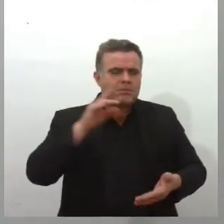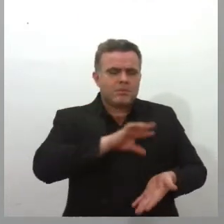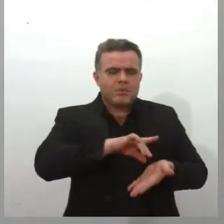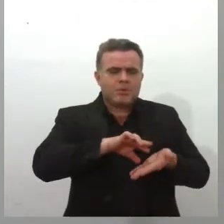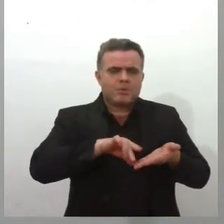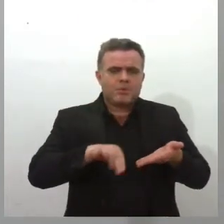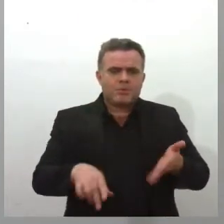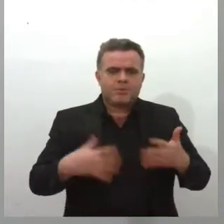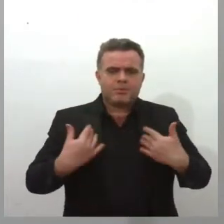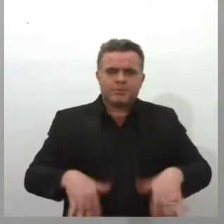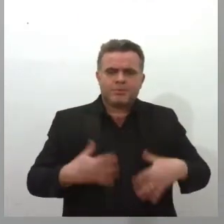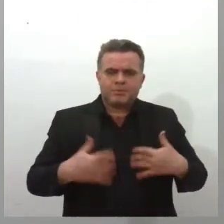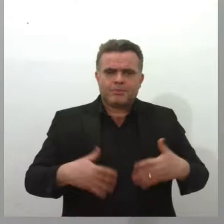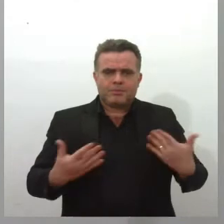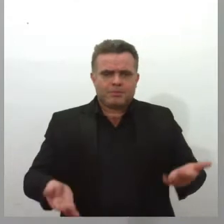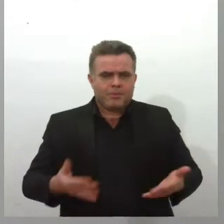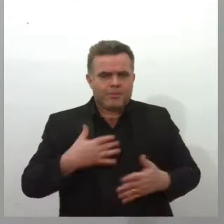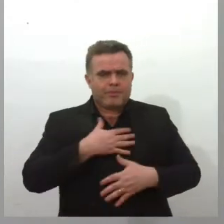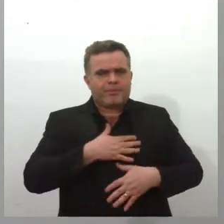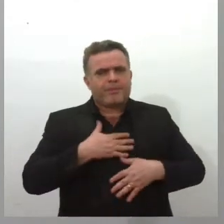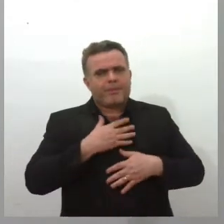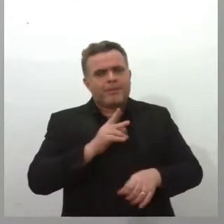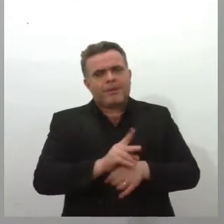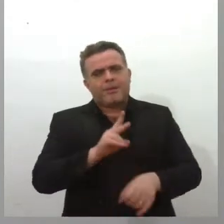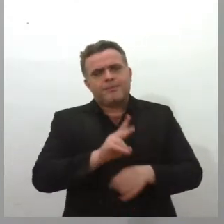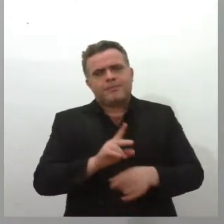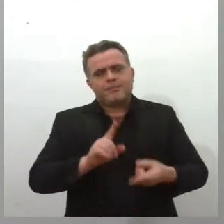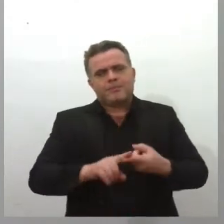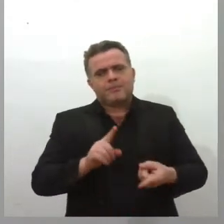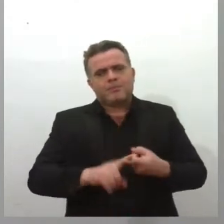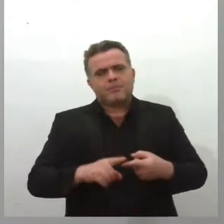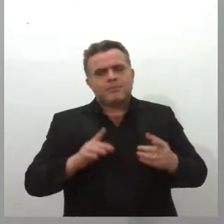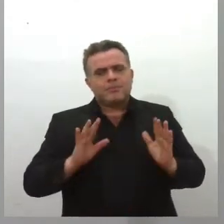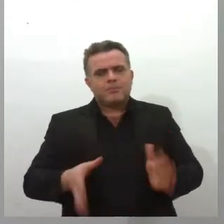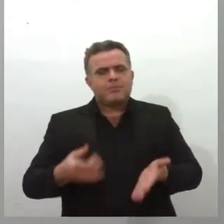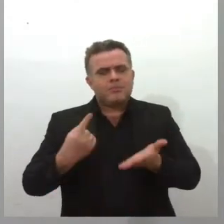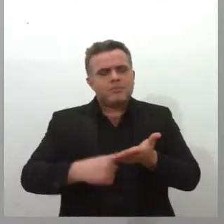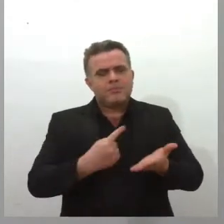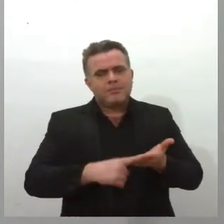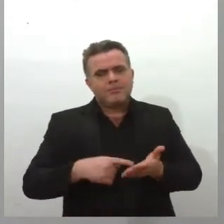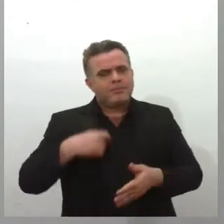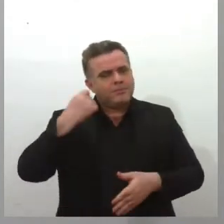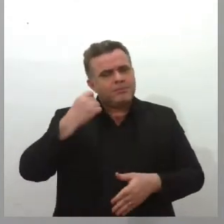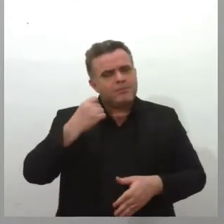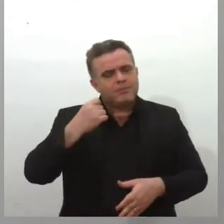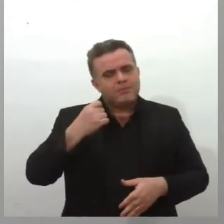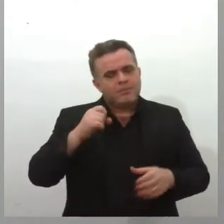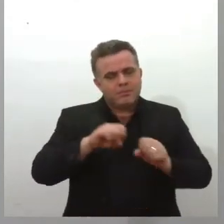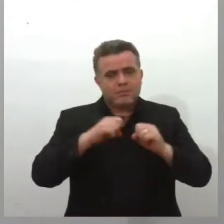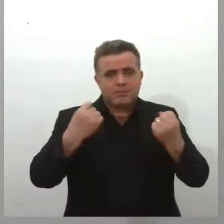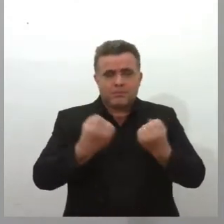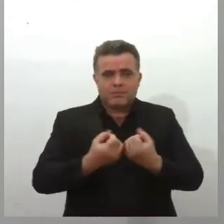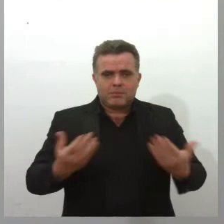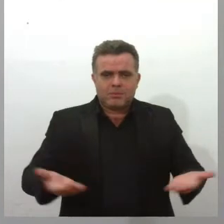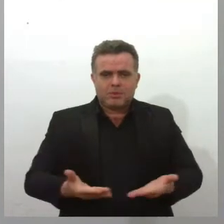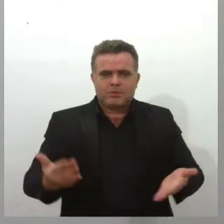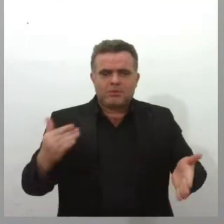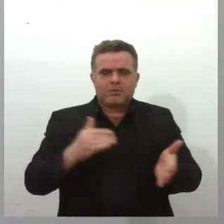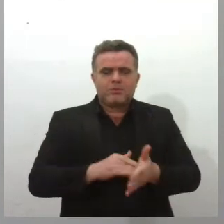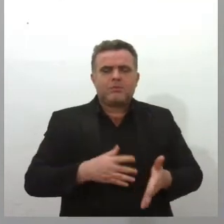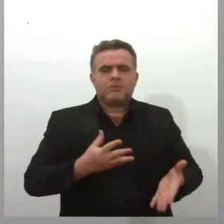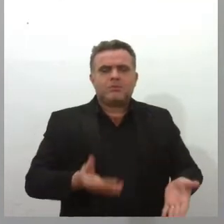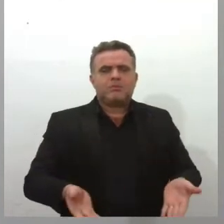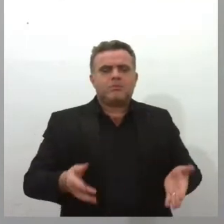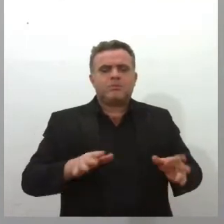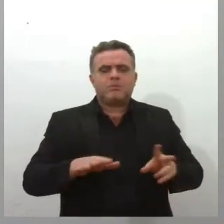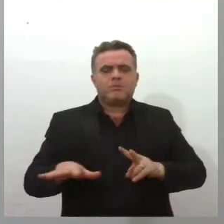animal, para as entidades de proteção animal também, foi feito um seminário, e no dia de hoje encerraremos com uma campanha de adoção, que é